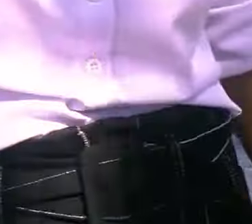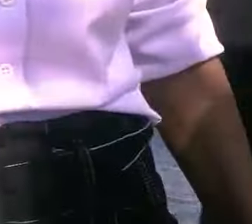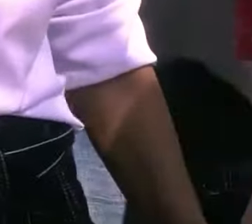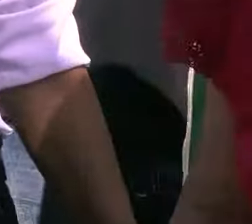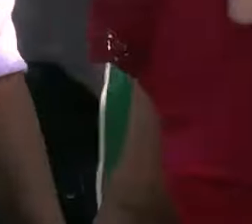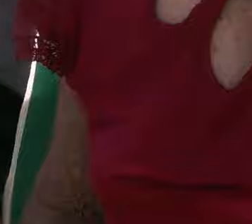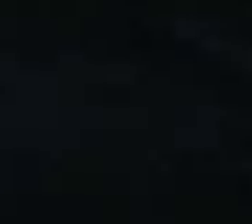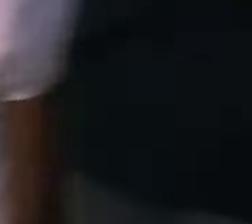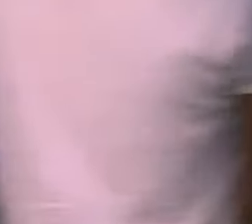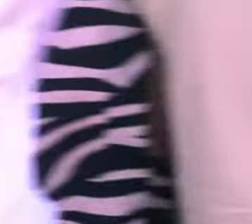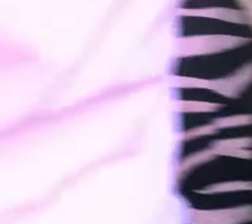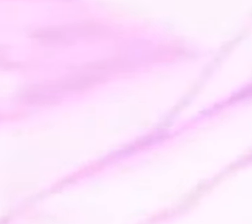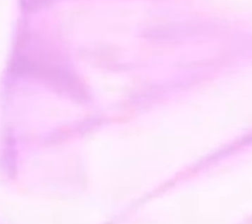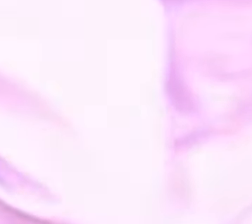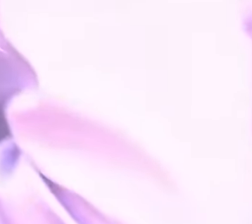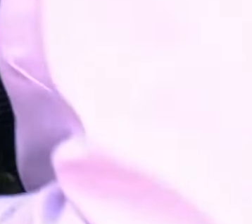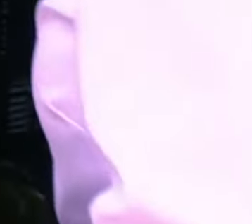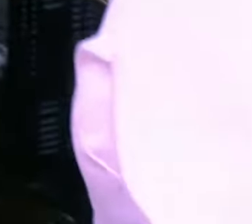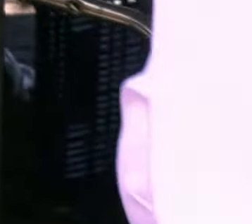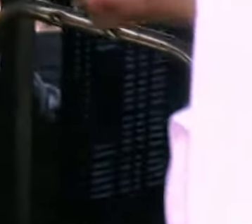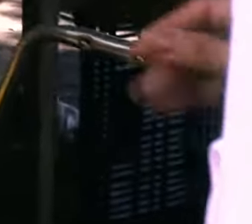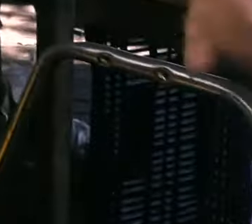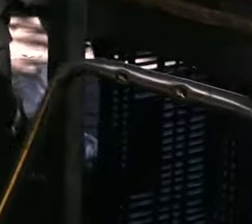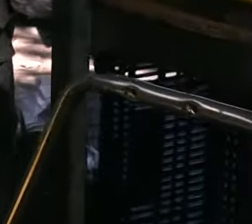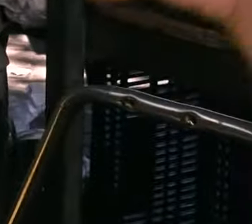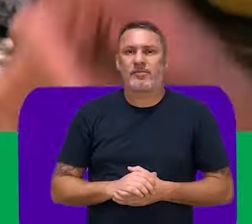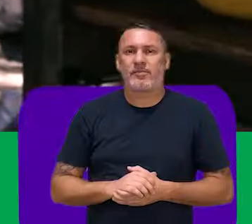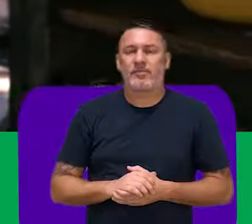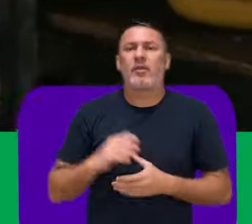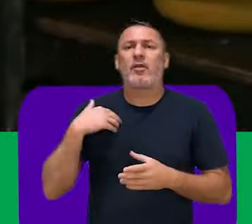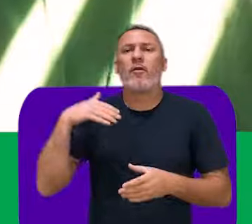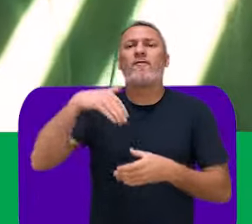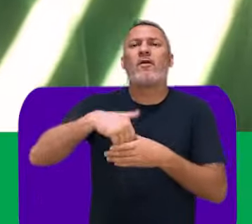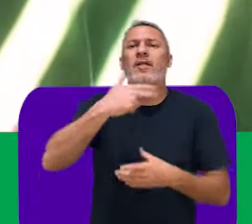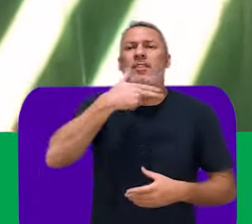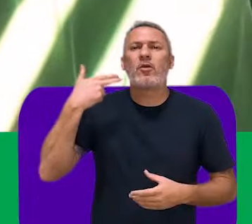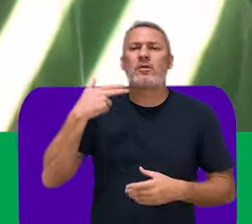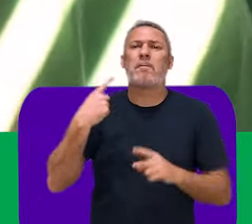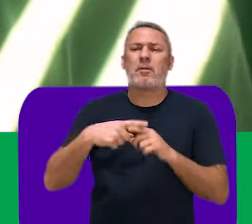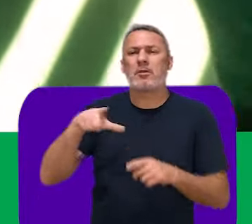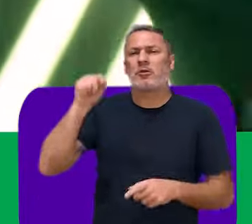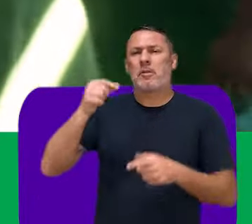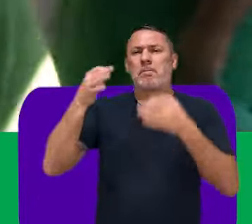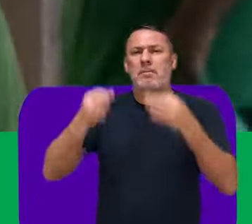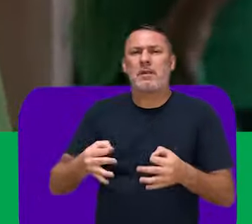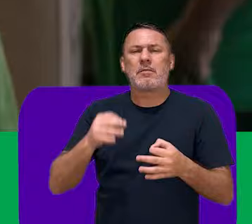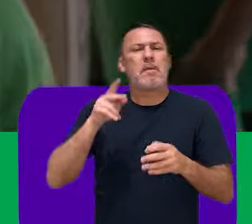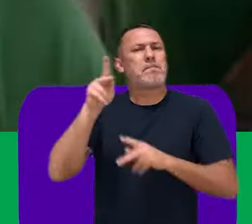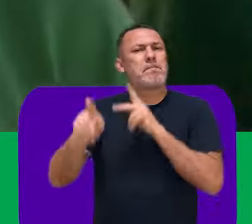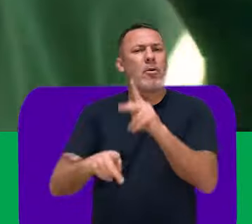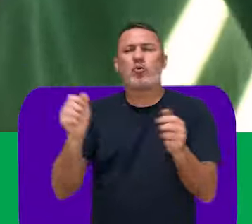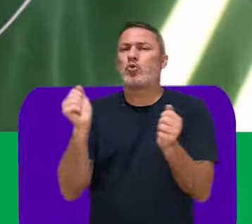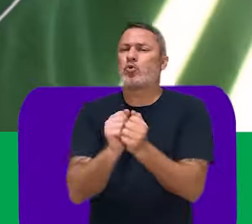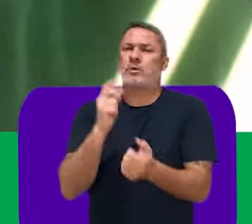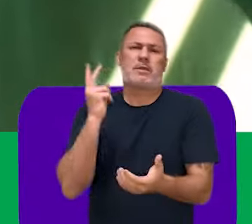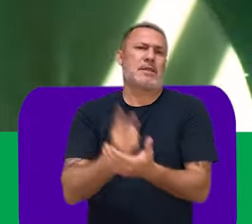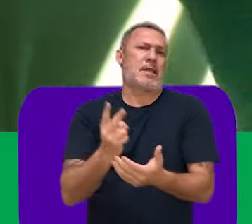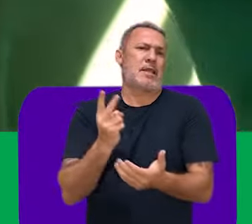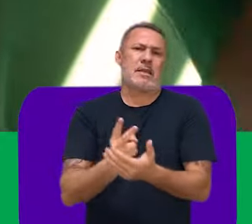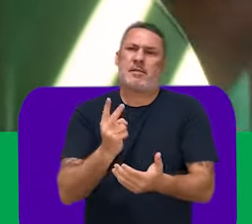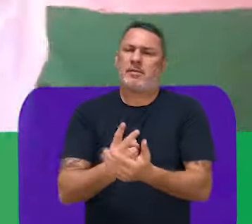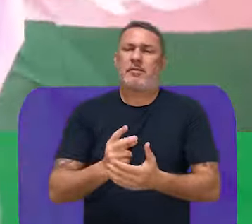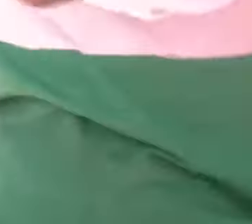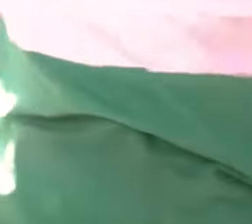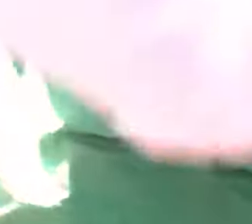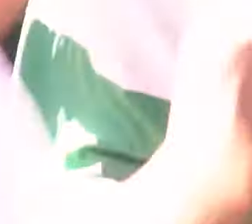povo. É R$4,00 o voto. Obrigada. Voto na Neuzinha, porque ela merece, é do povo. R$5,00, ei!